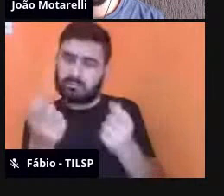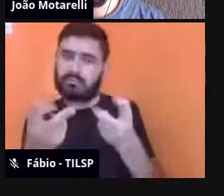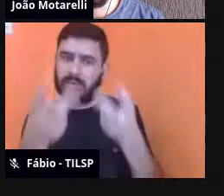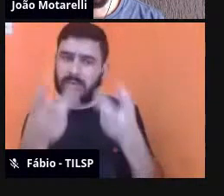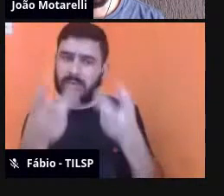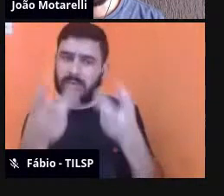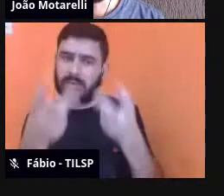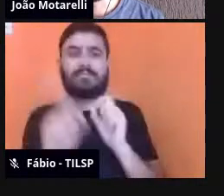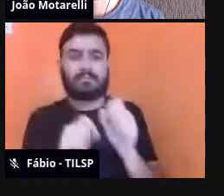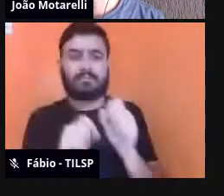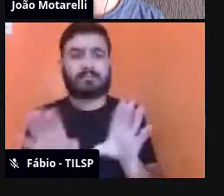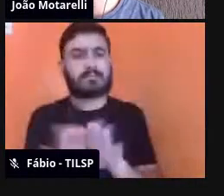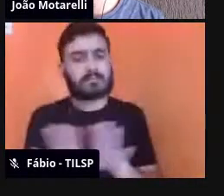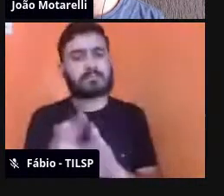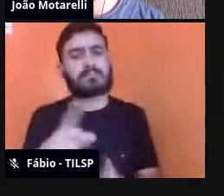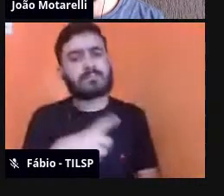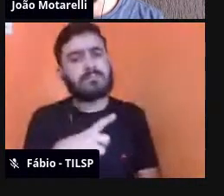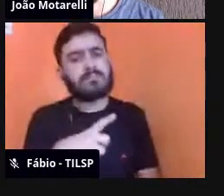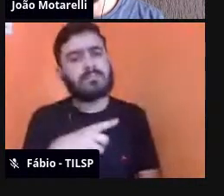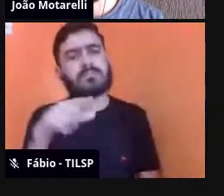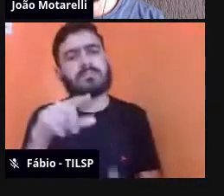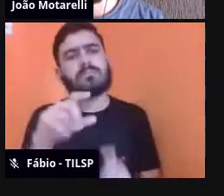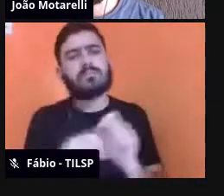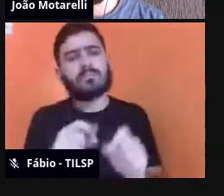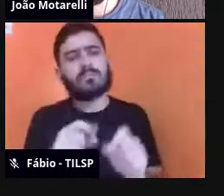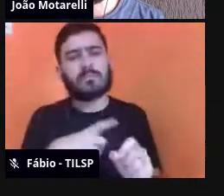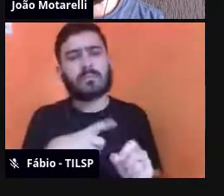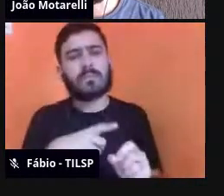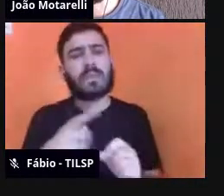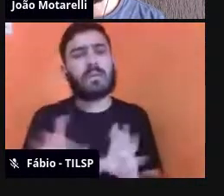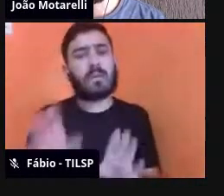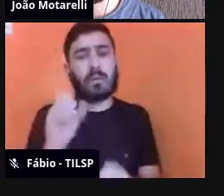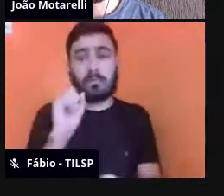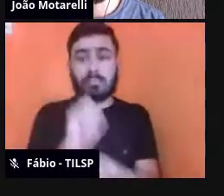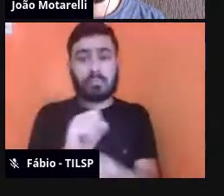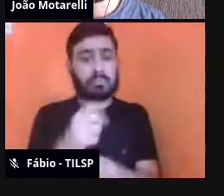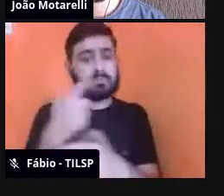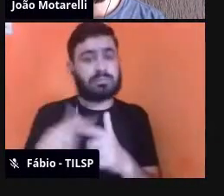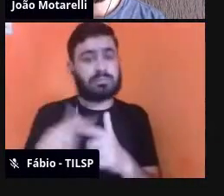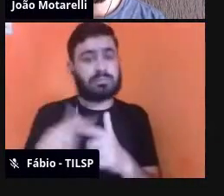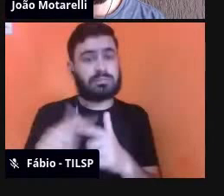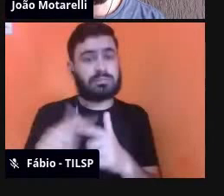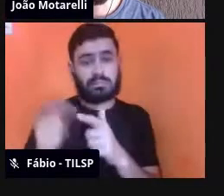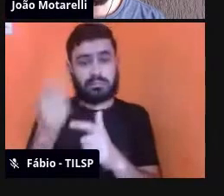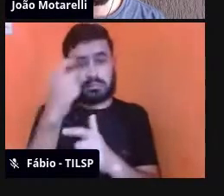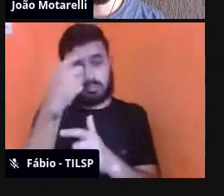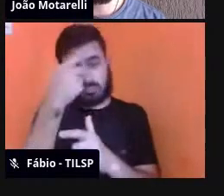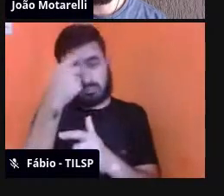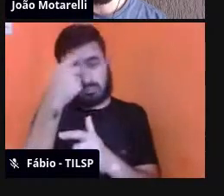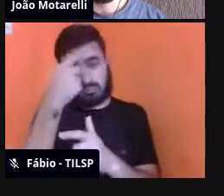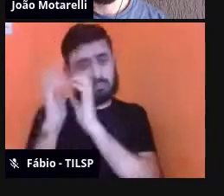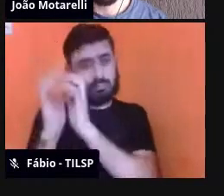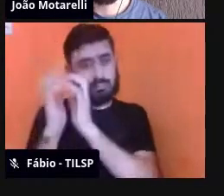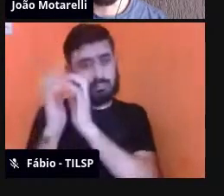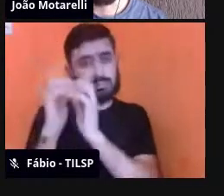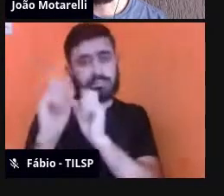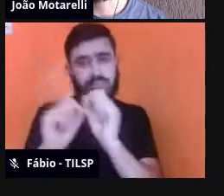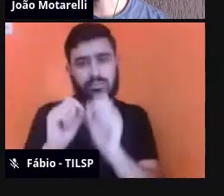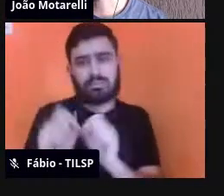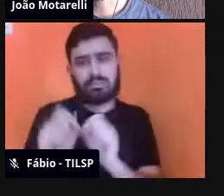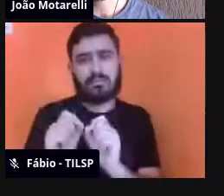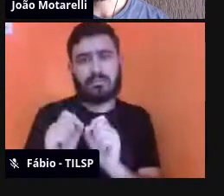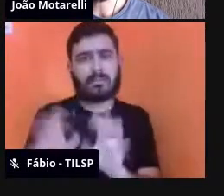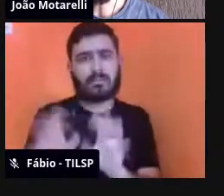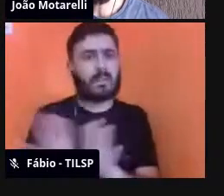restrição cognitiva, né, como um preditor da ortorexia nervosa em indivíduos que têm um consumo sem